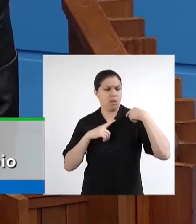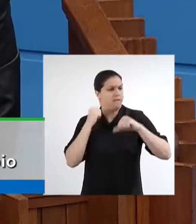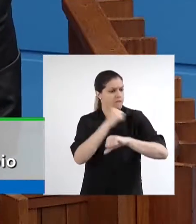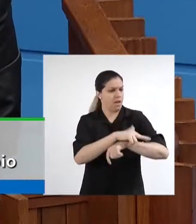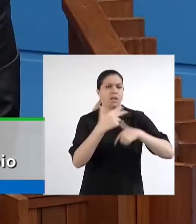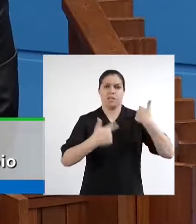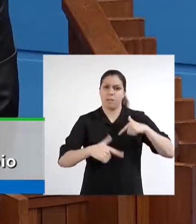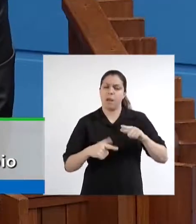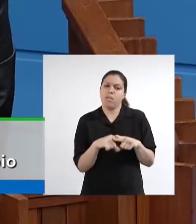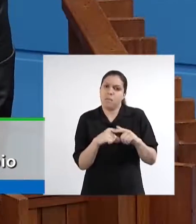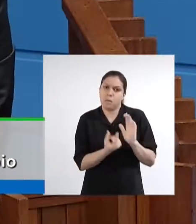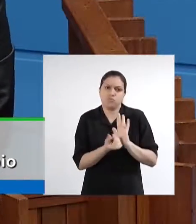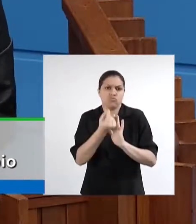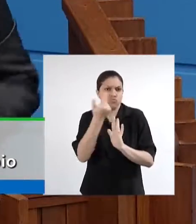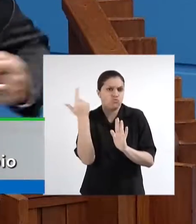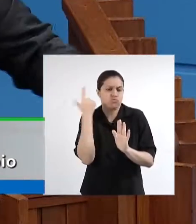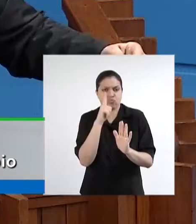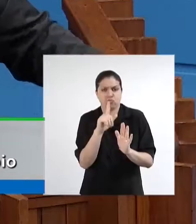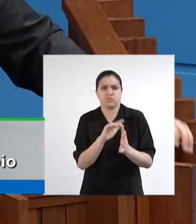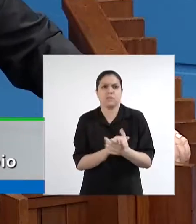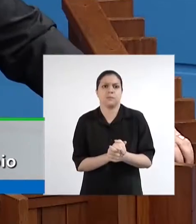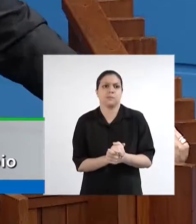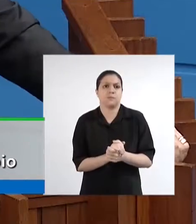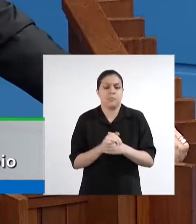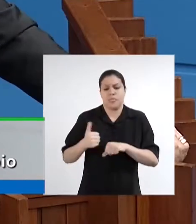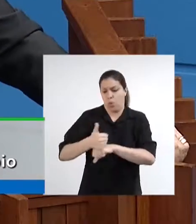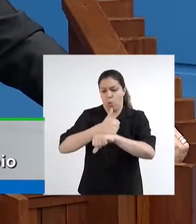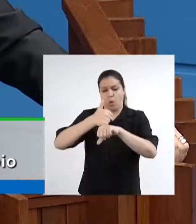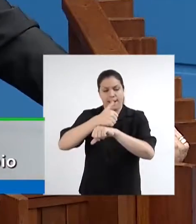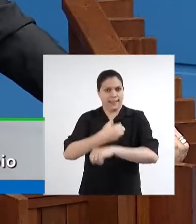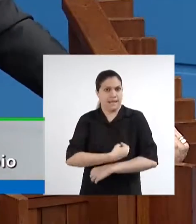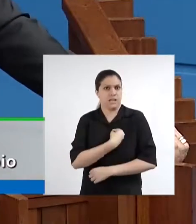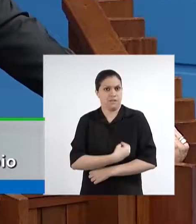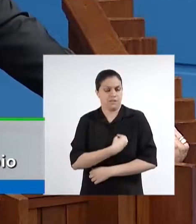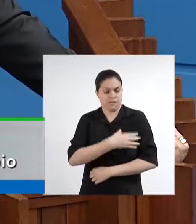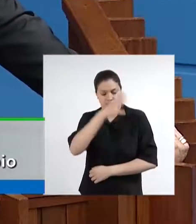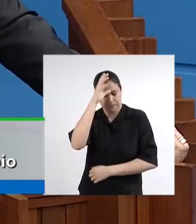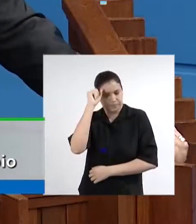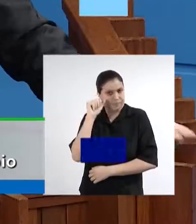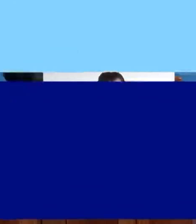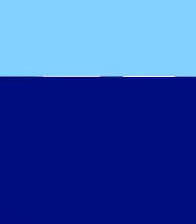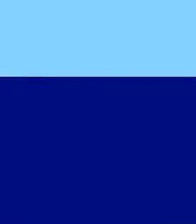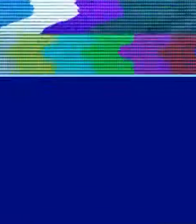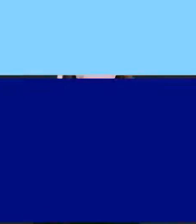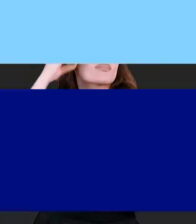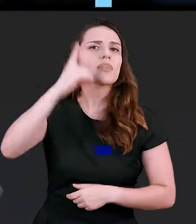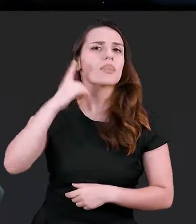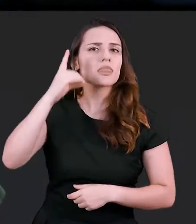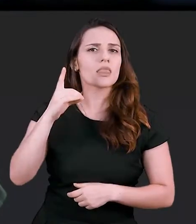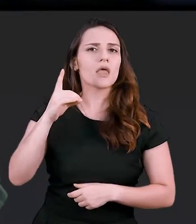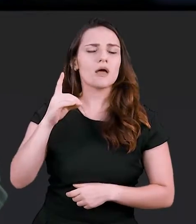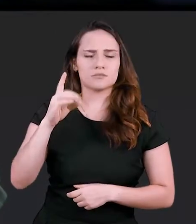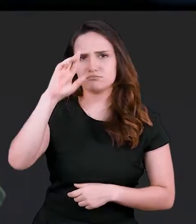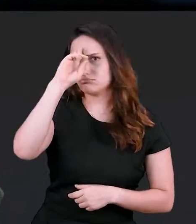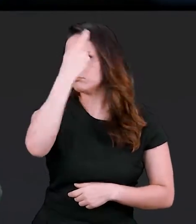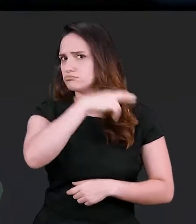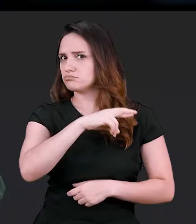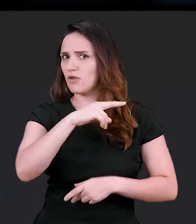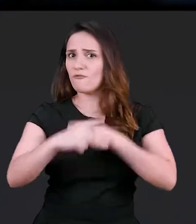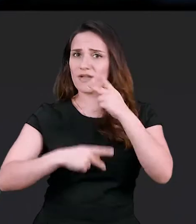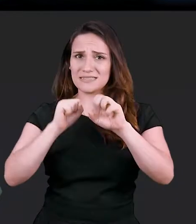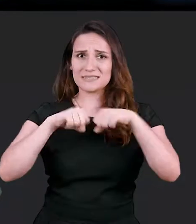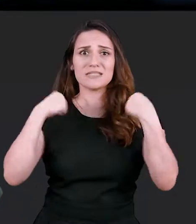renda e principalmente gera divisas e qualidade de vida para o sul mato-grossense. Muito obrigado. Deputado Rinaldo